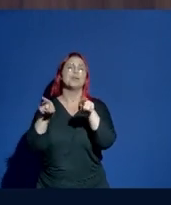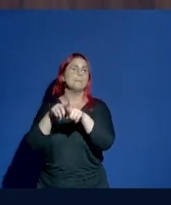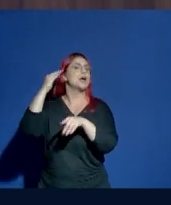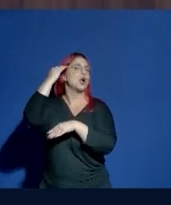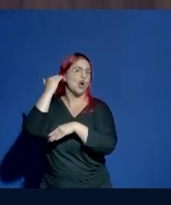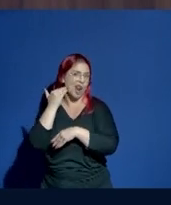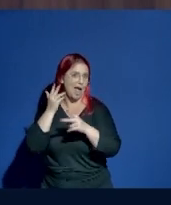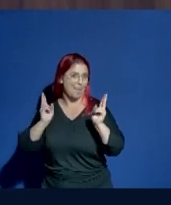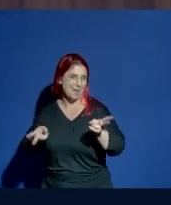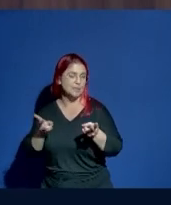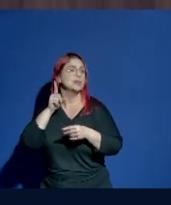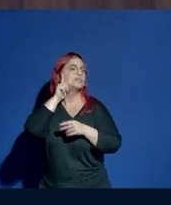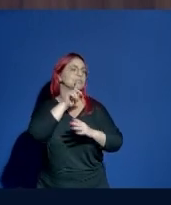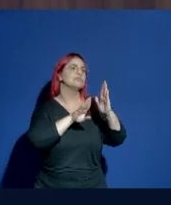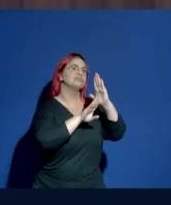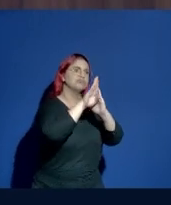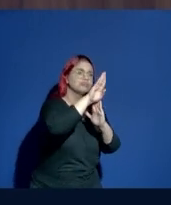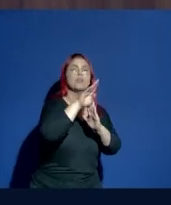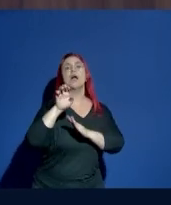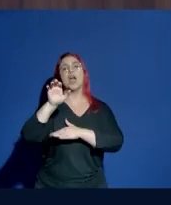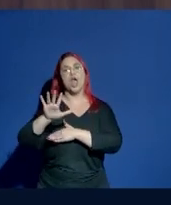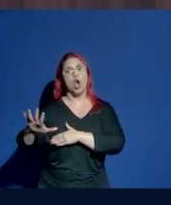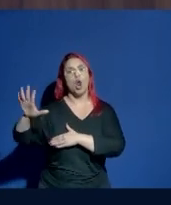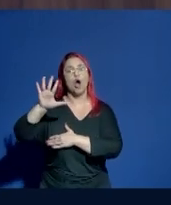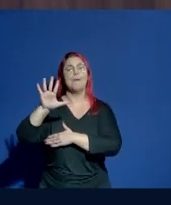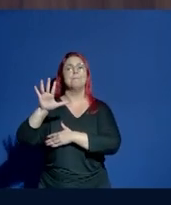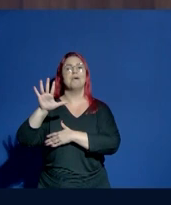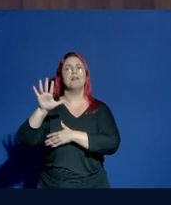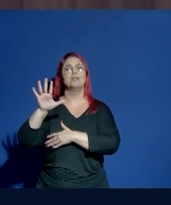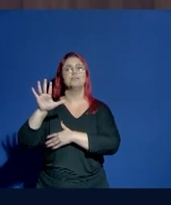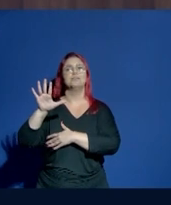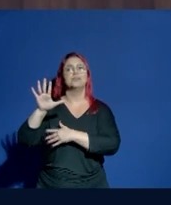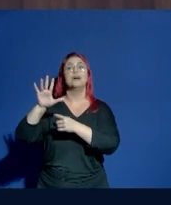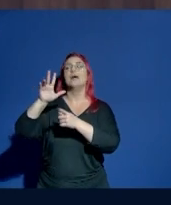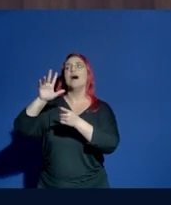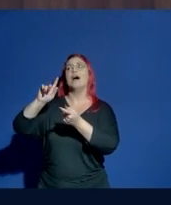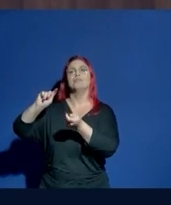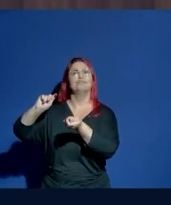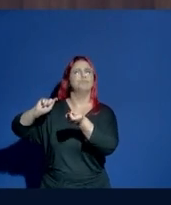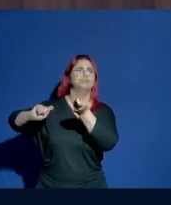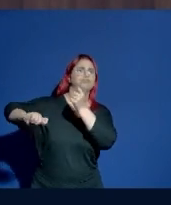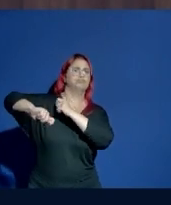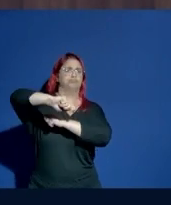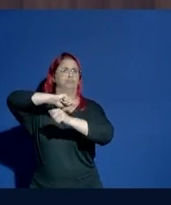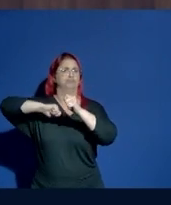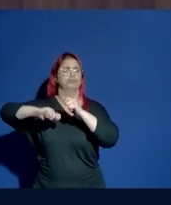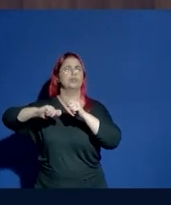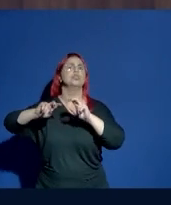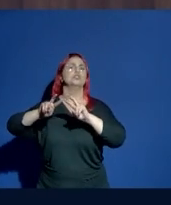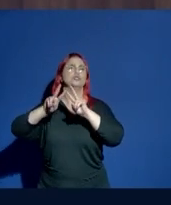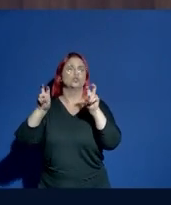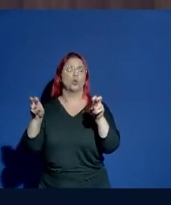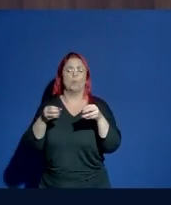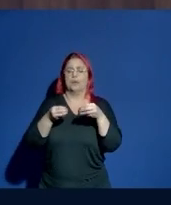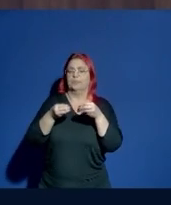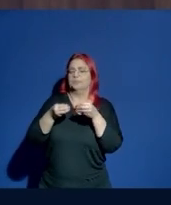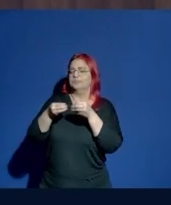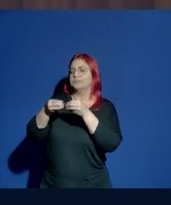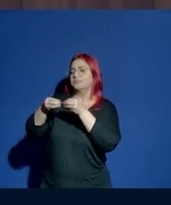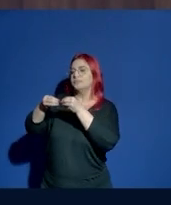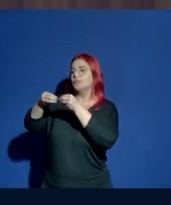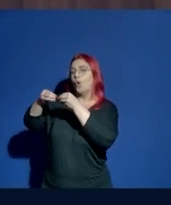o consumo crescendo. Na Europa, acontecendo uma transformação de sair do ovo